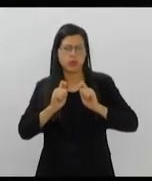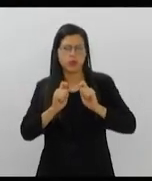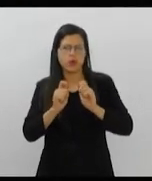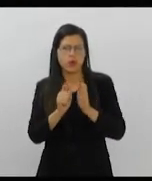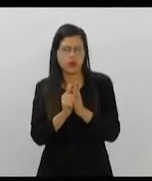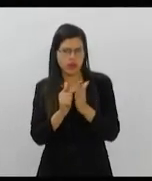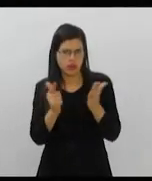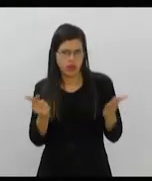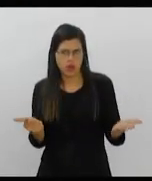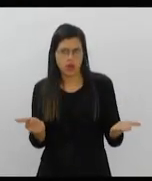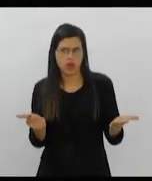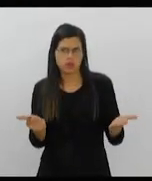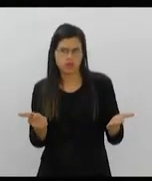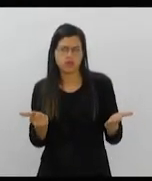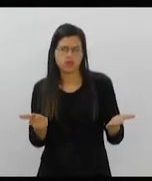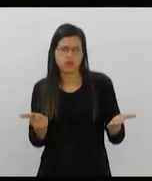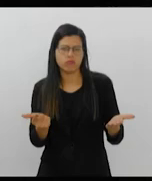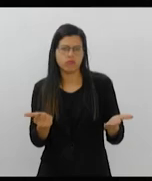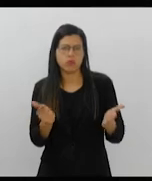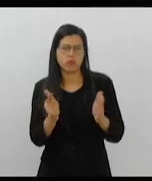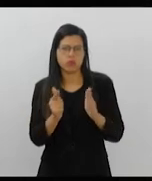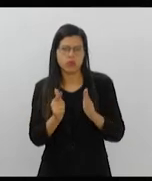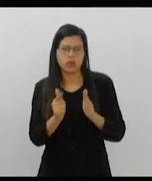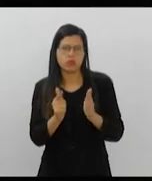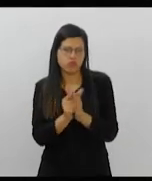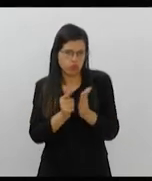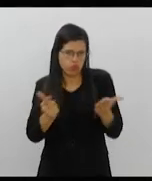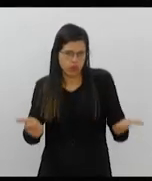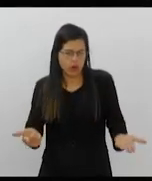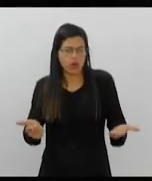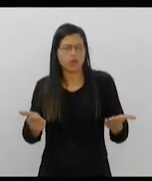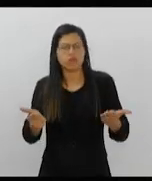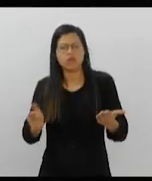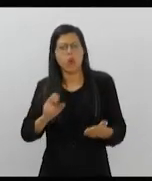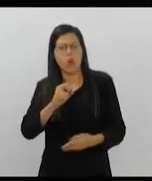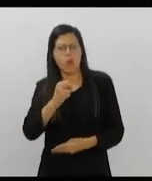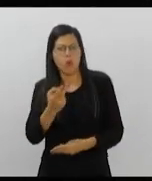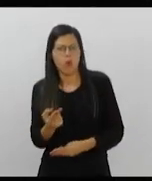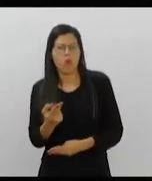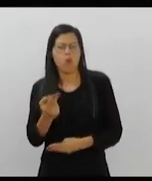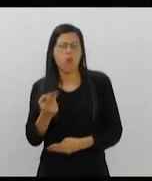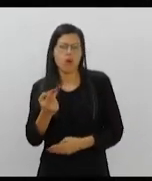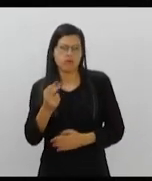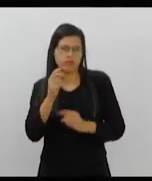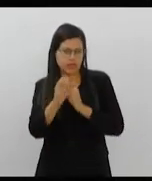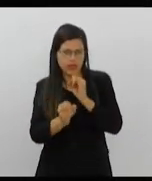jornalísticas, da jornalismo impresso ou digital,